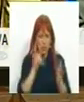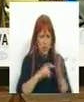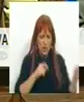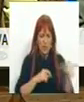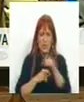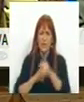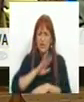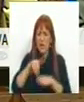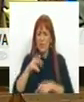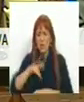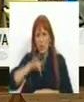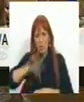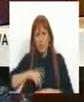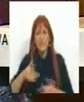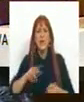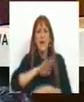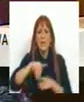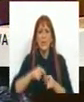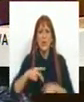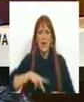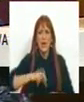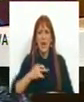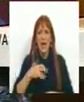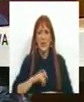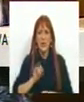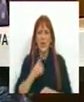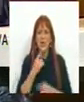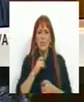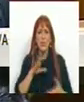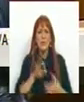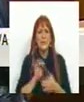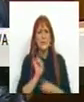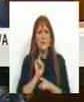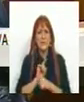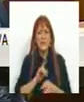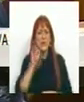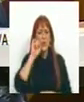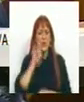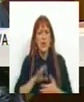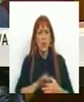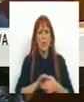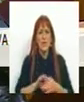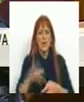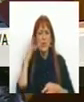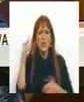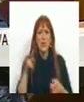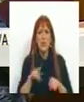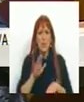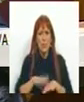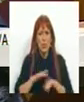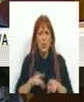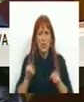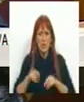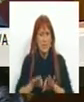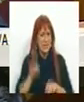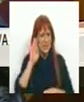Unidos, envolve Portugal, envolve a NATO e as suas questões de segurança e cooperação externa. Neste sentido,